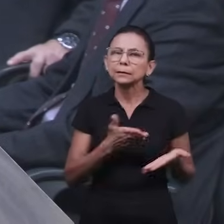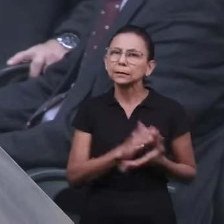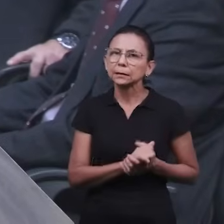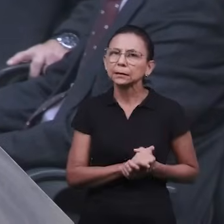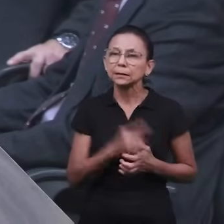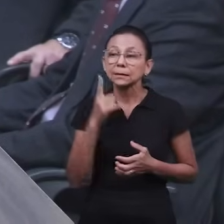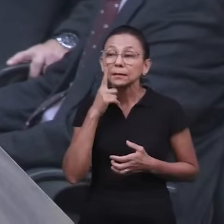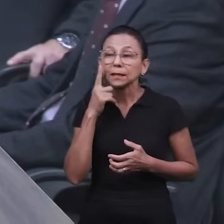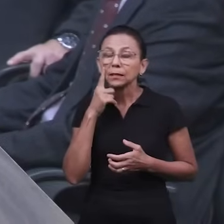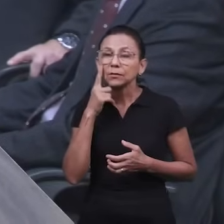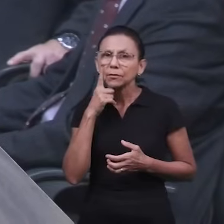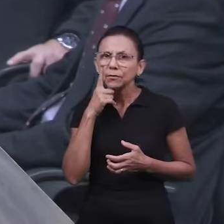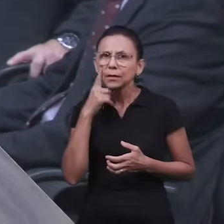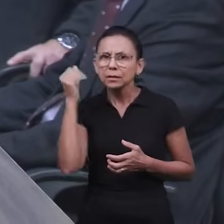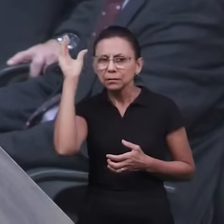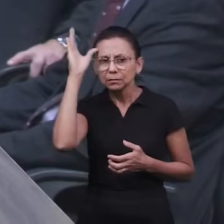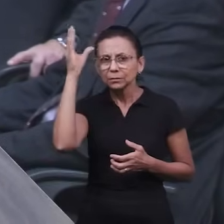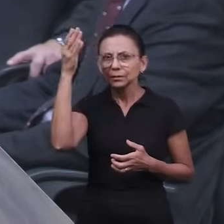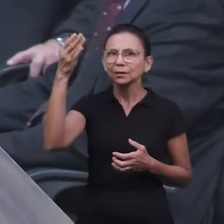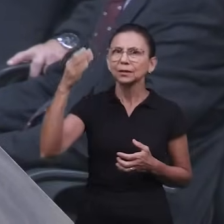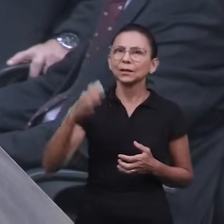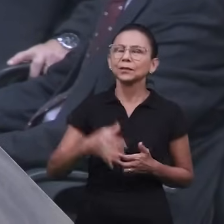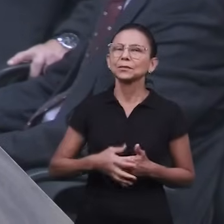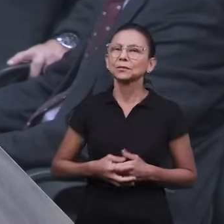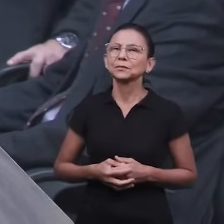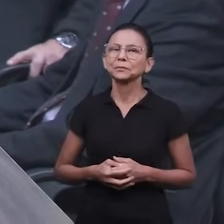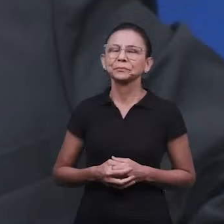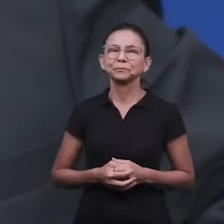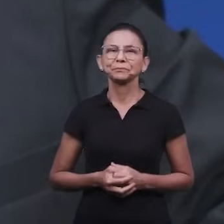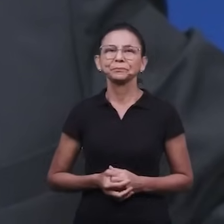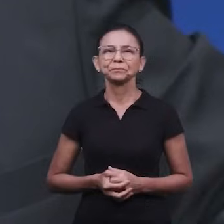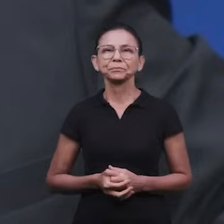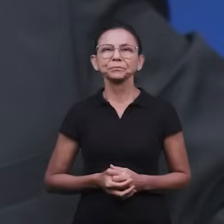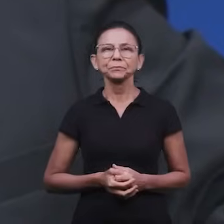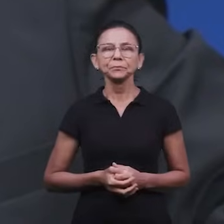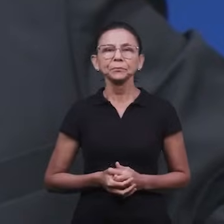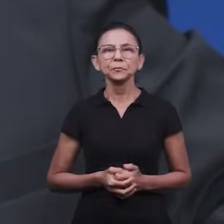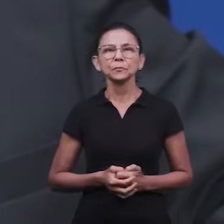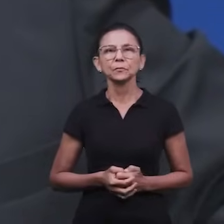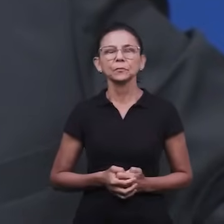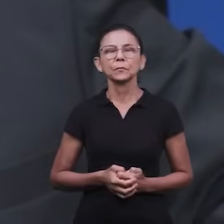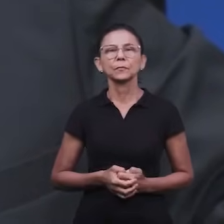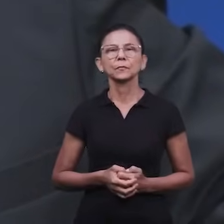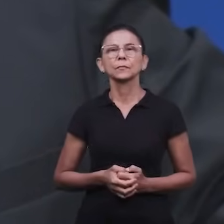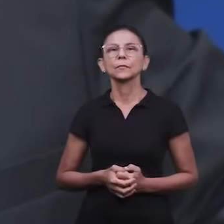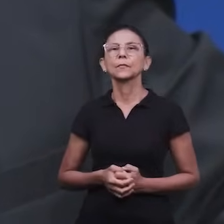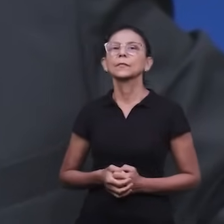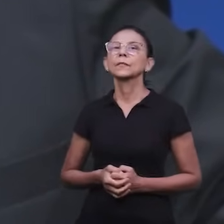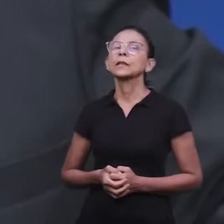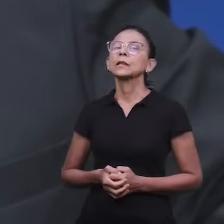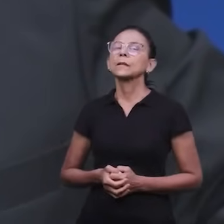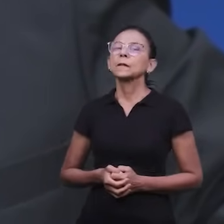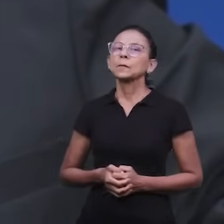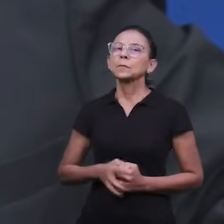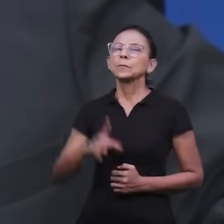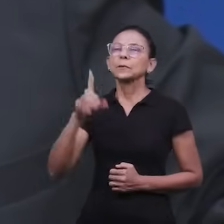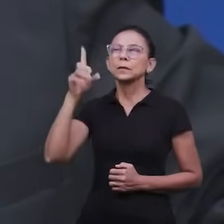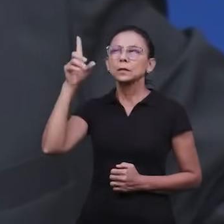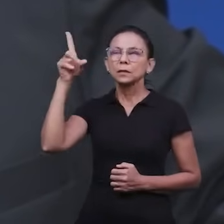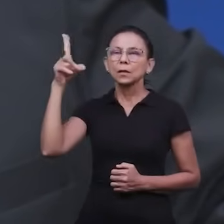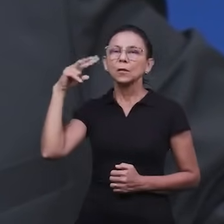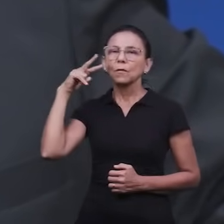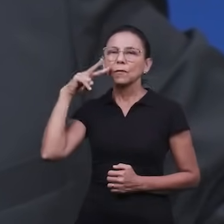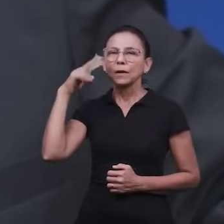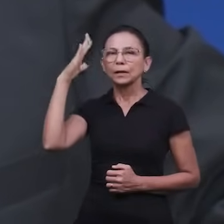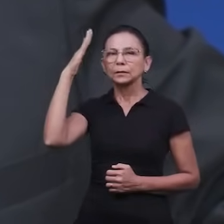pessoa, mas tanto quanto a pessoa, o pastor ora sabe que o Senhor ouve e quer ver a